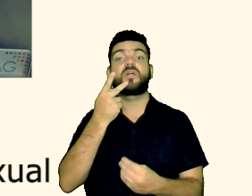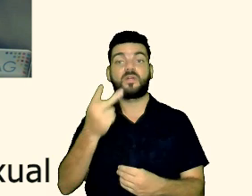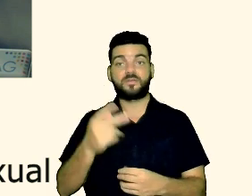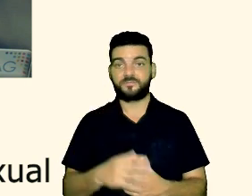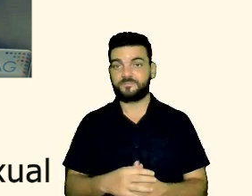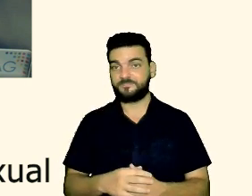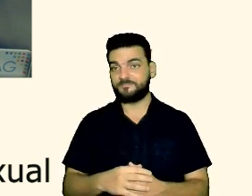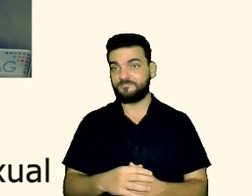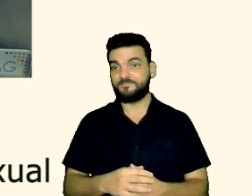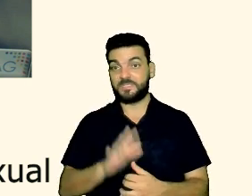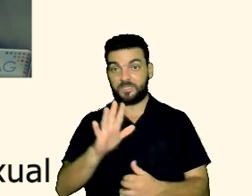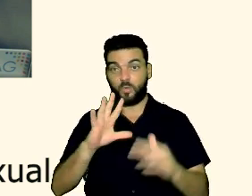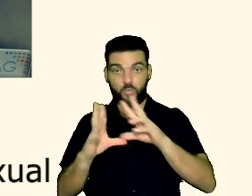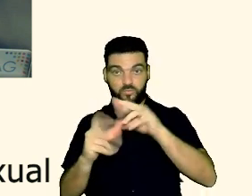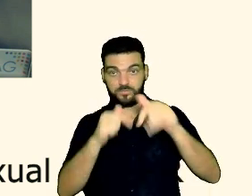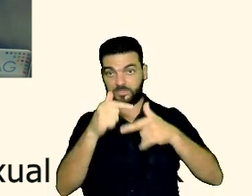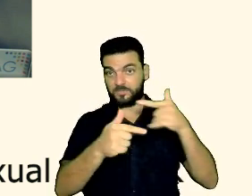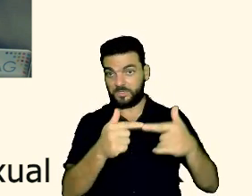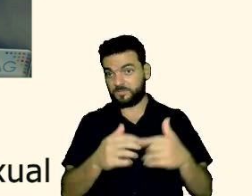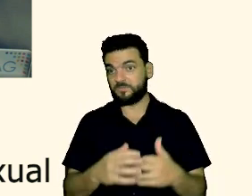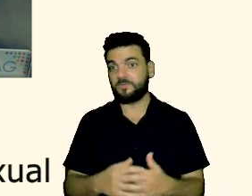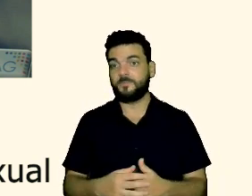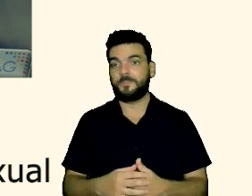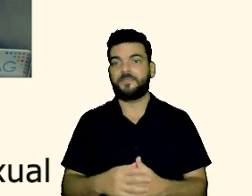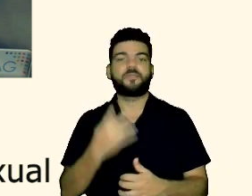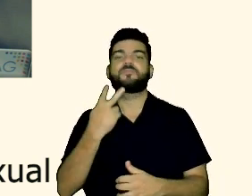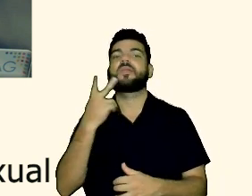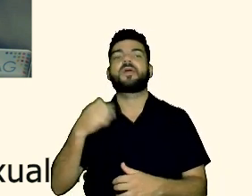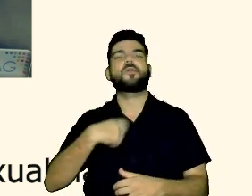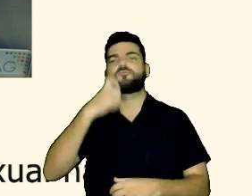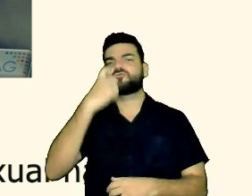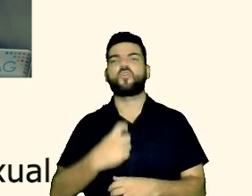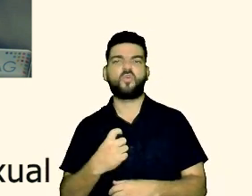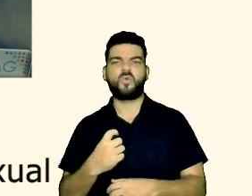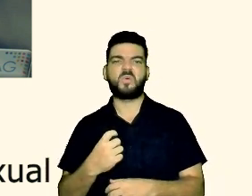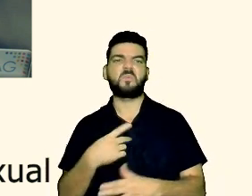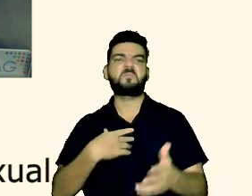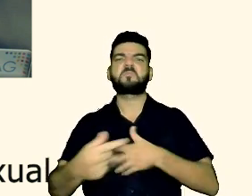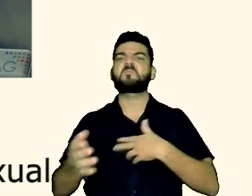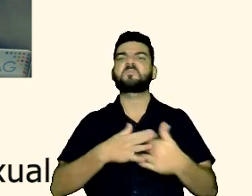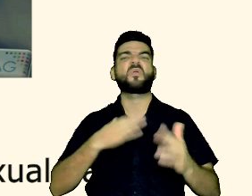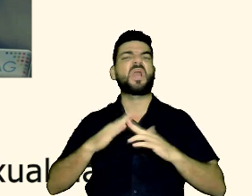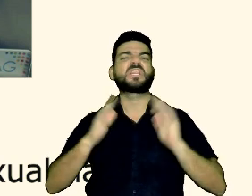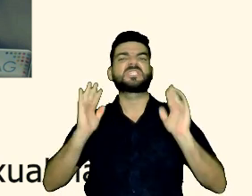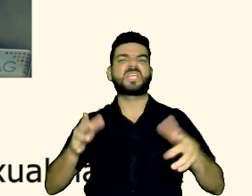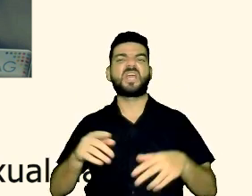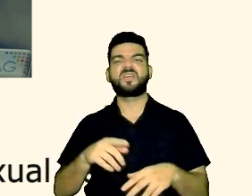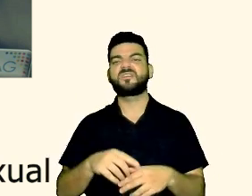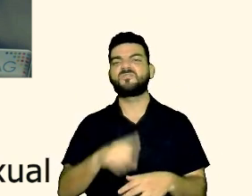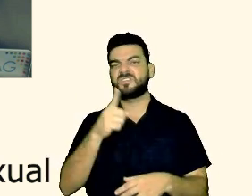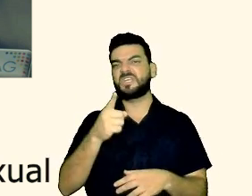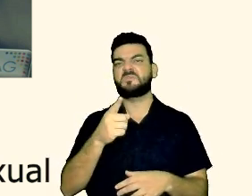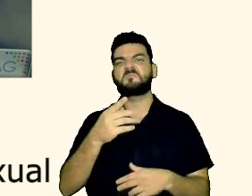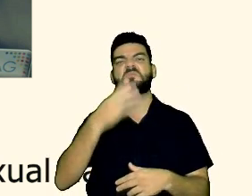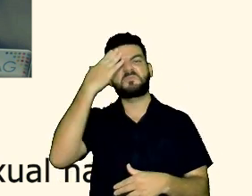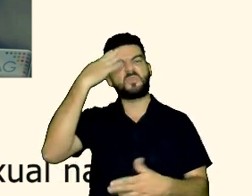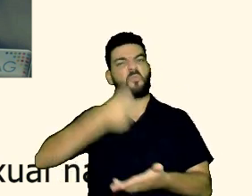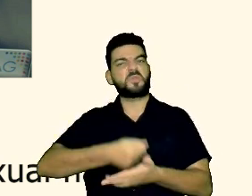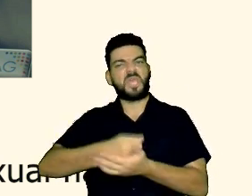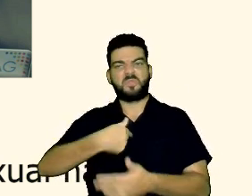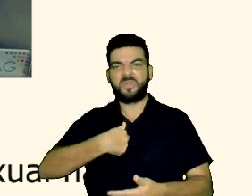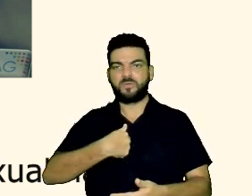sou assim mesmo, eu sou assim em casa, quem quiser que me entenda. Não é verdade. A partir do momento que a gente valoriza